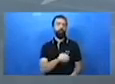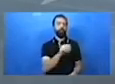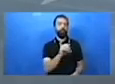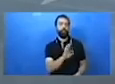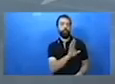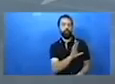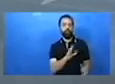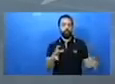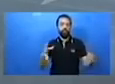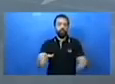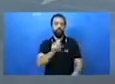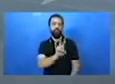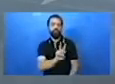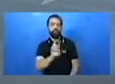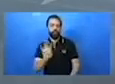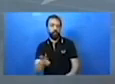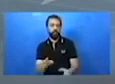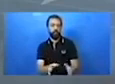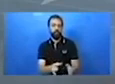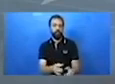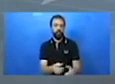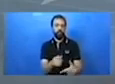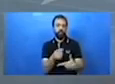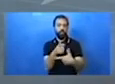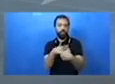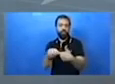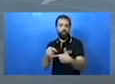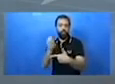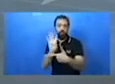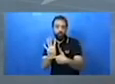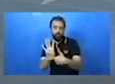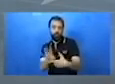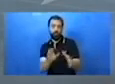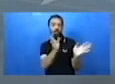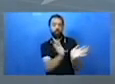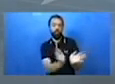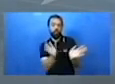24, divido por 4 grupos.